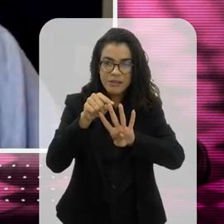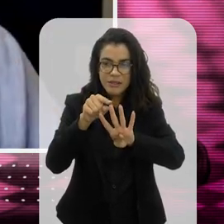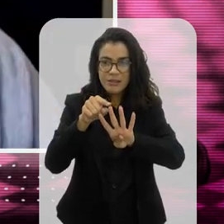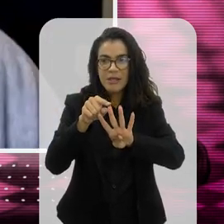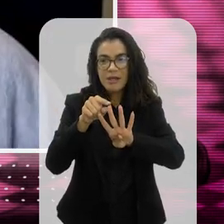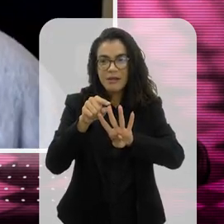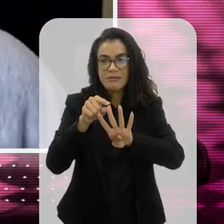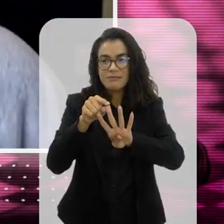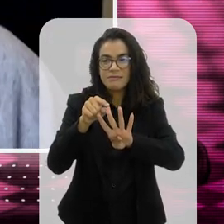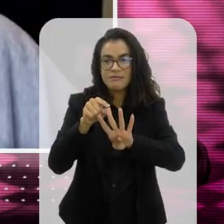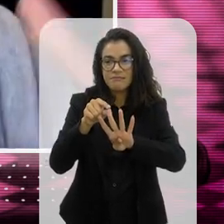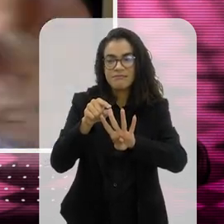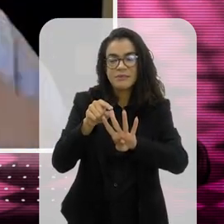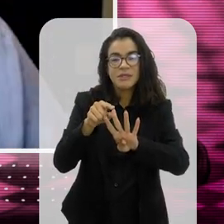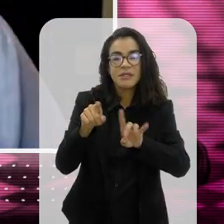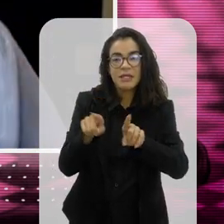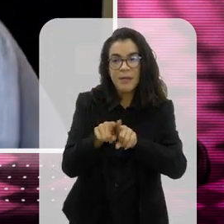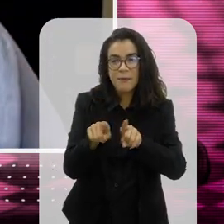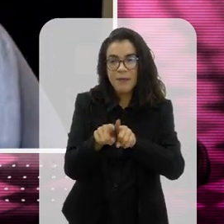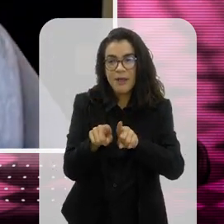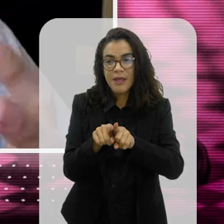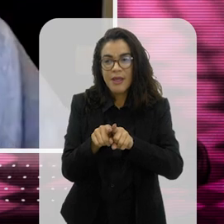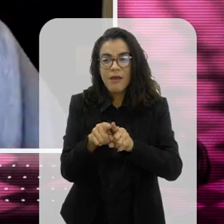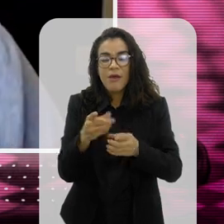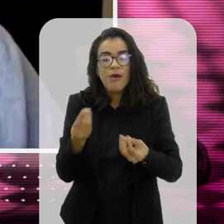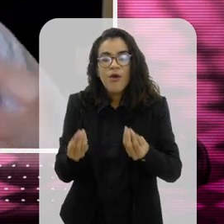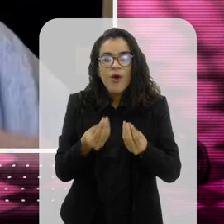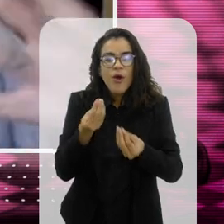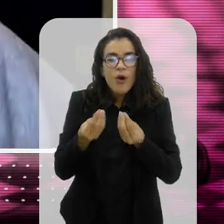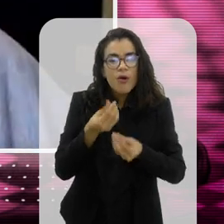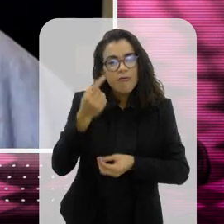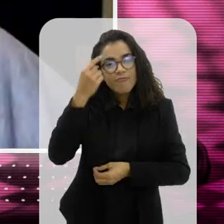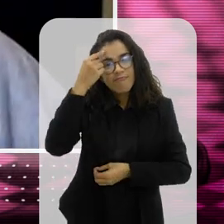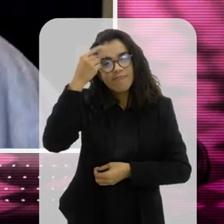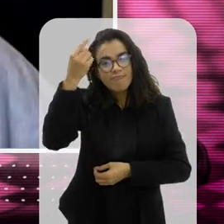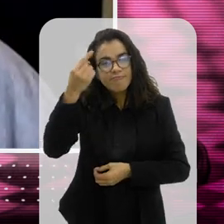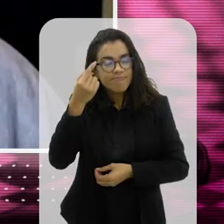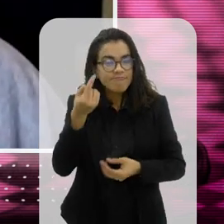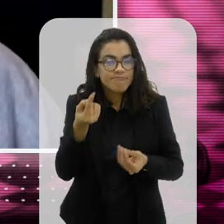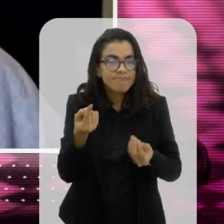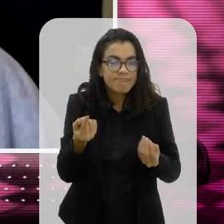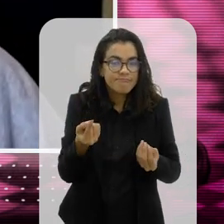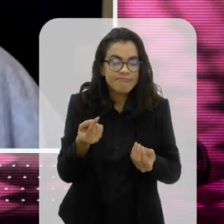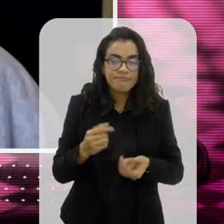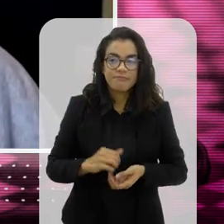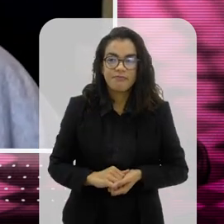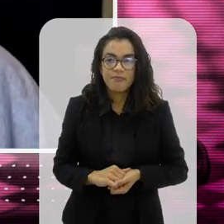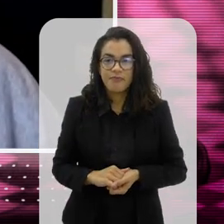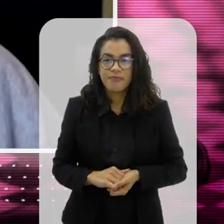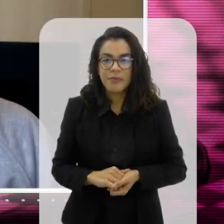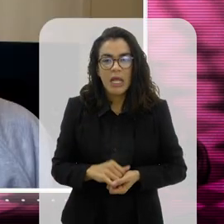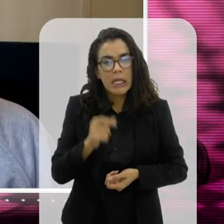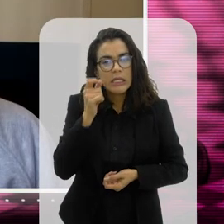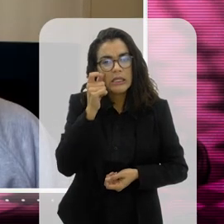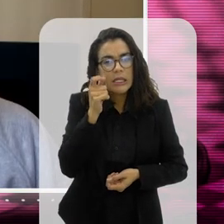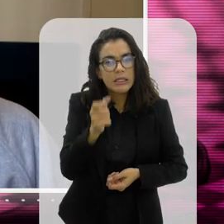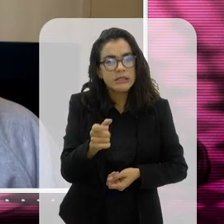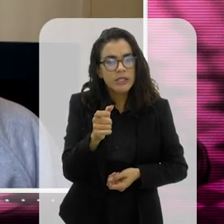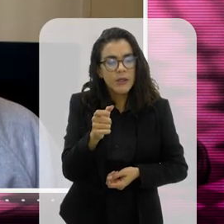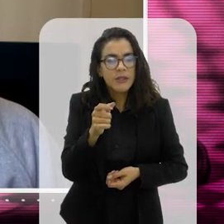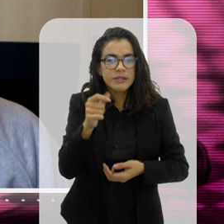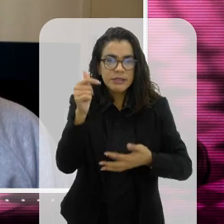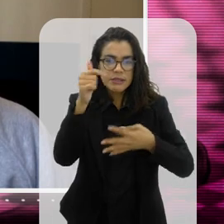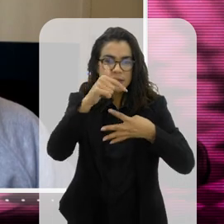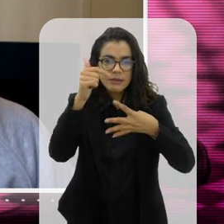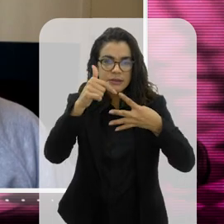valorizar, o diminuir também, eles falam, né? Como que a gente pode pensar em maneiras de distribuir esse cuidado, assim? É bem